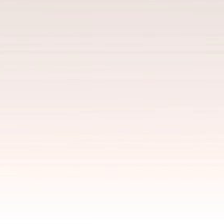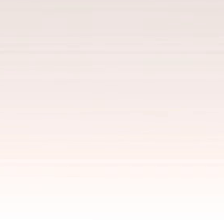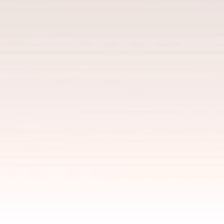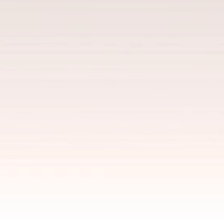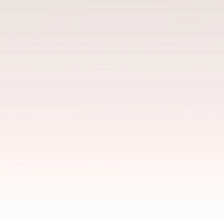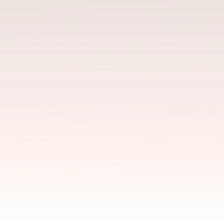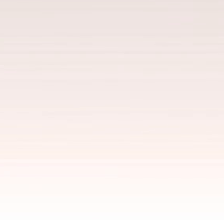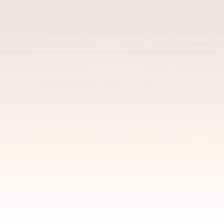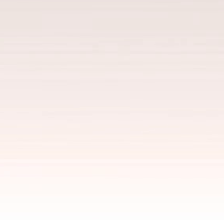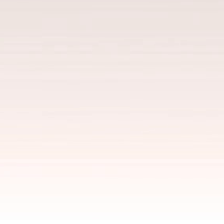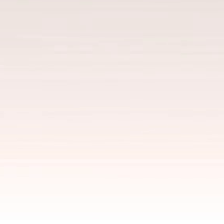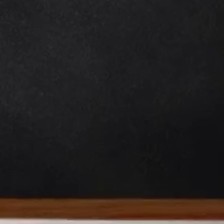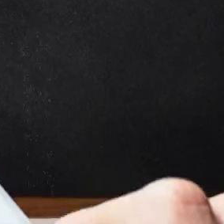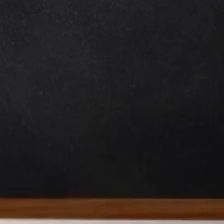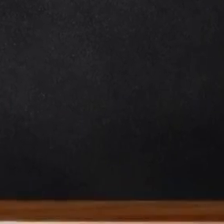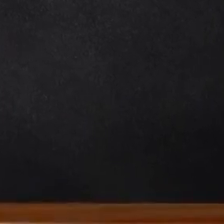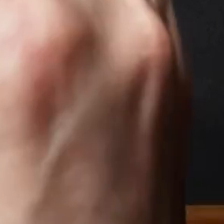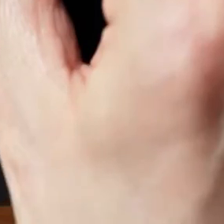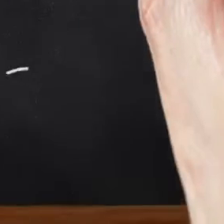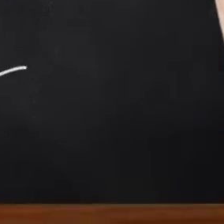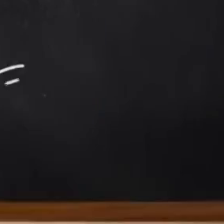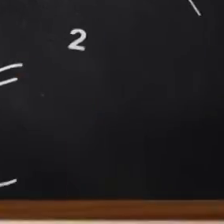E aí